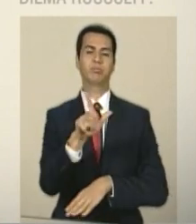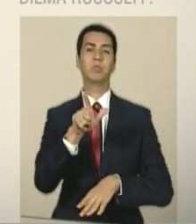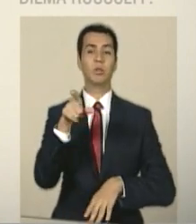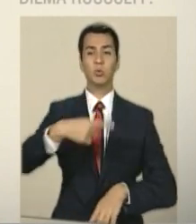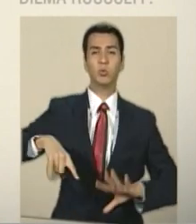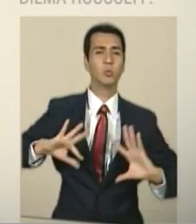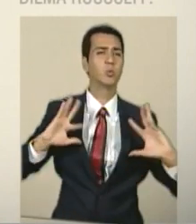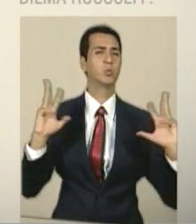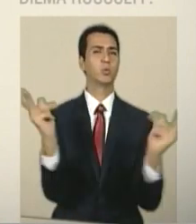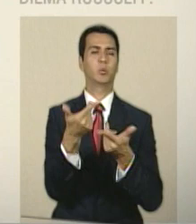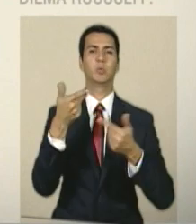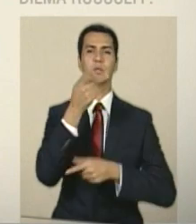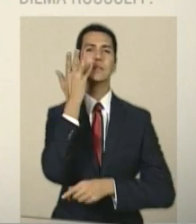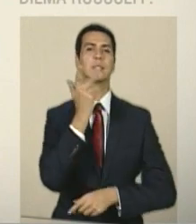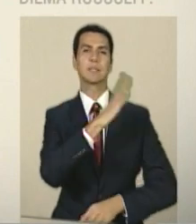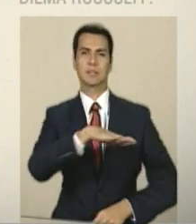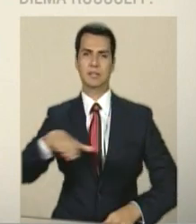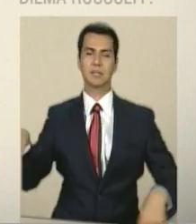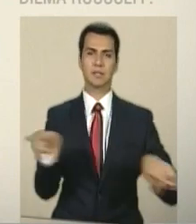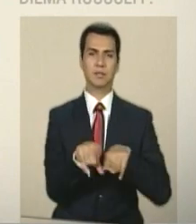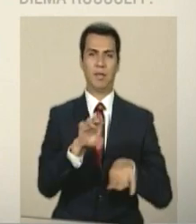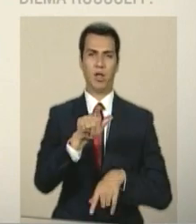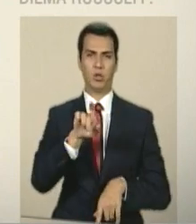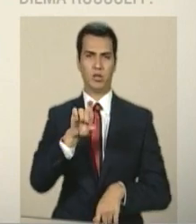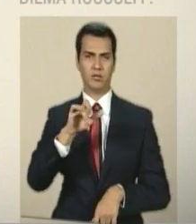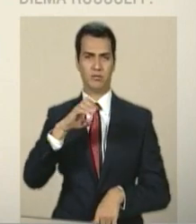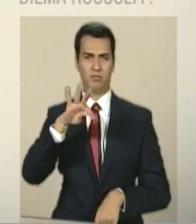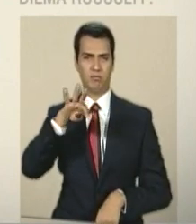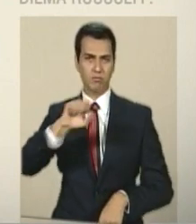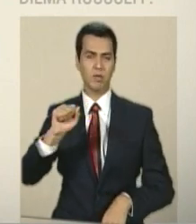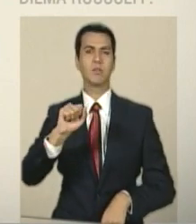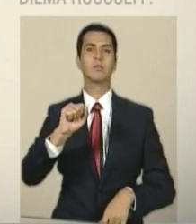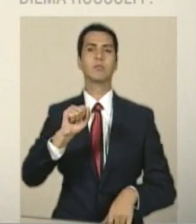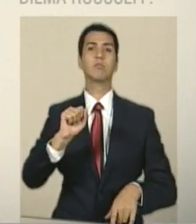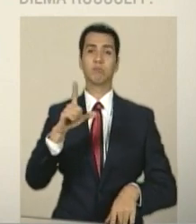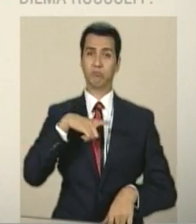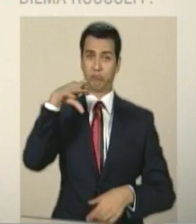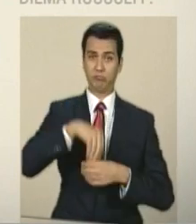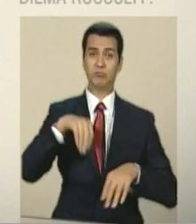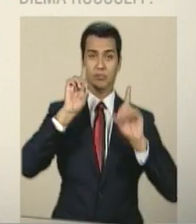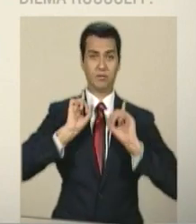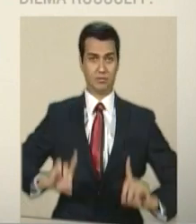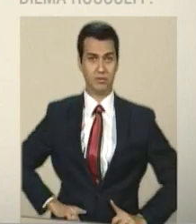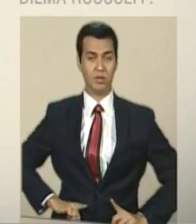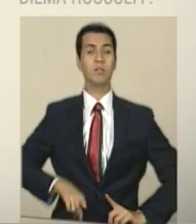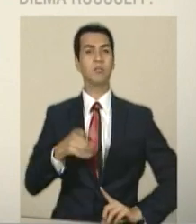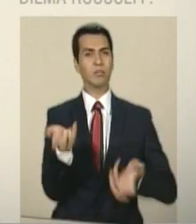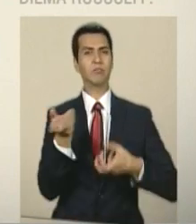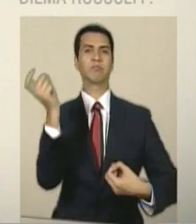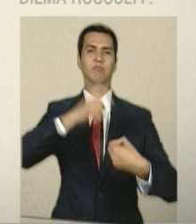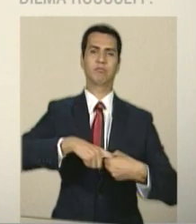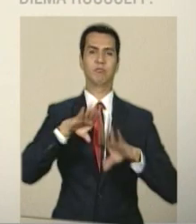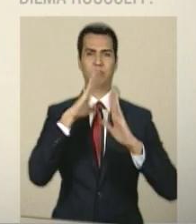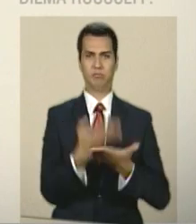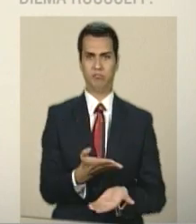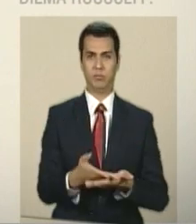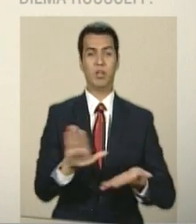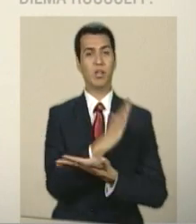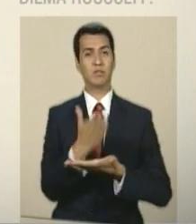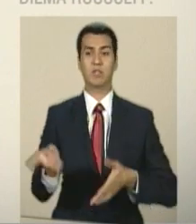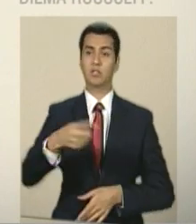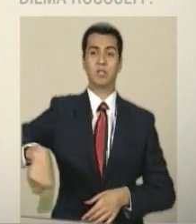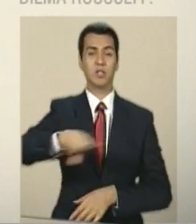estejam nas escolas muitas vezes essas crianças estão fora das salas de aulas porque não há